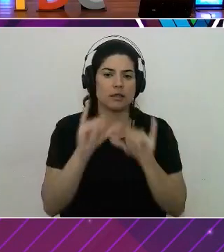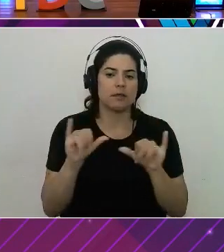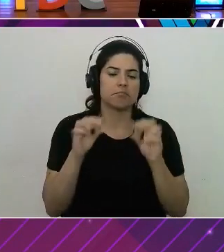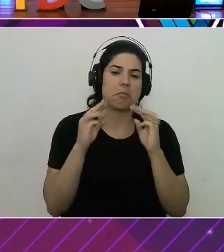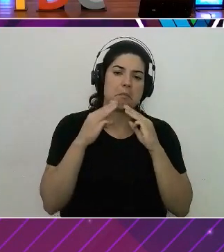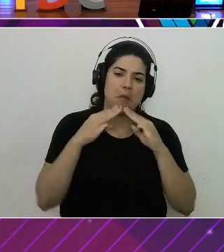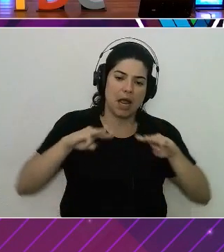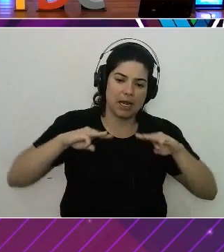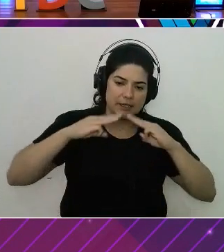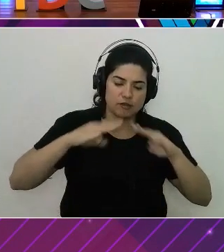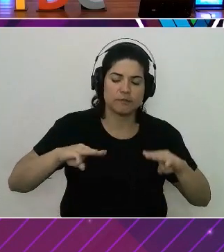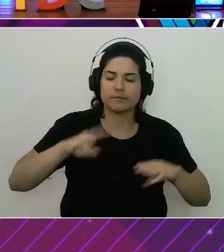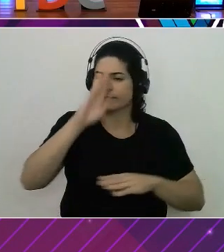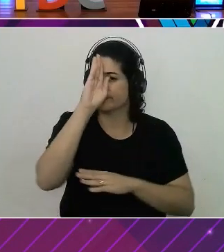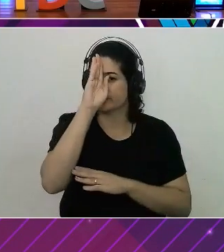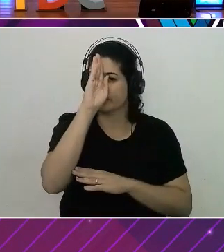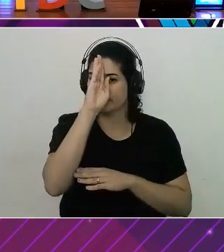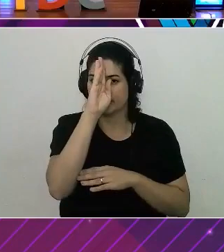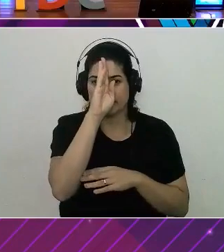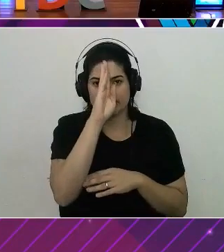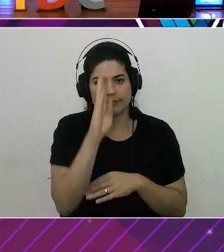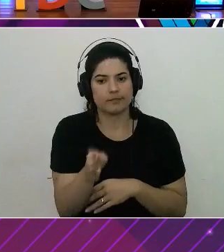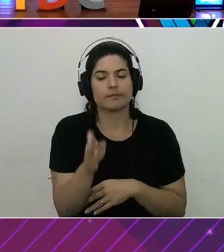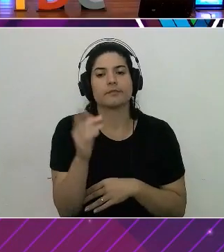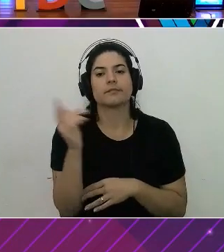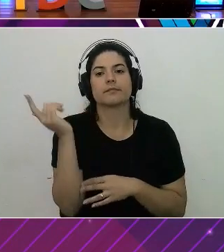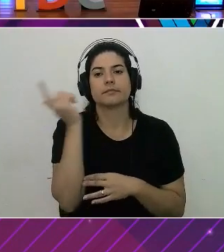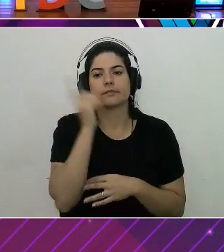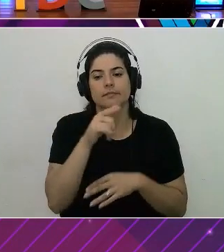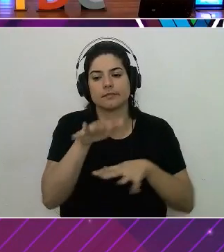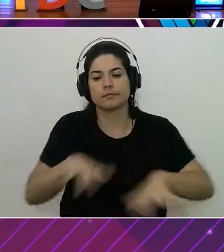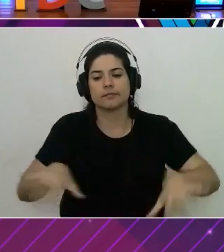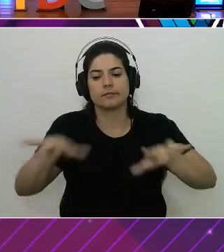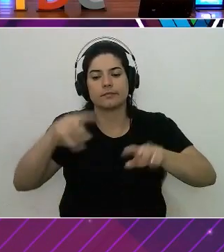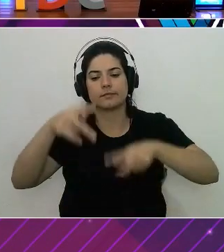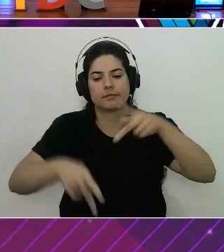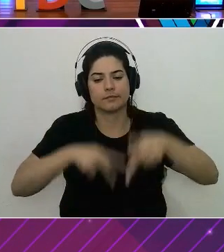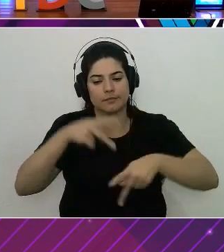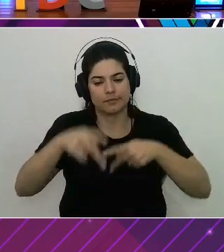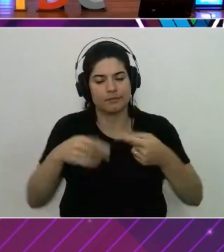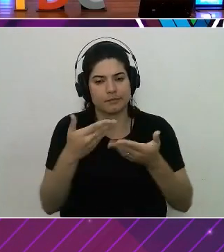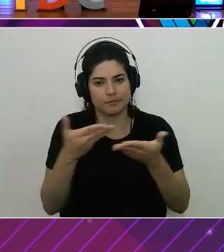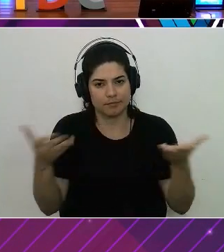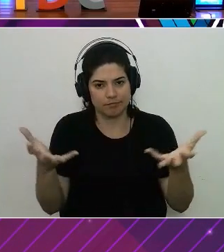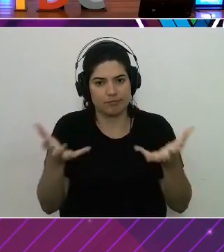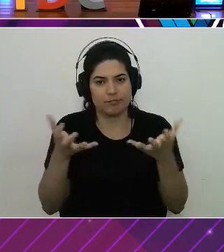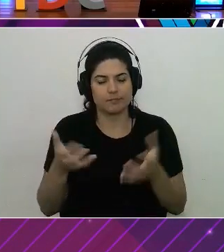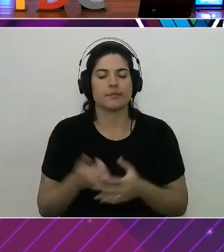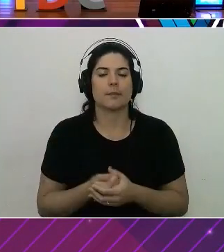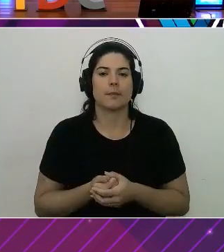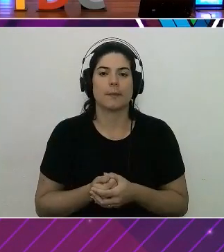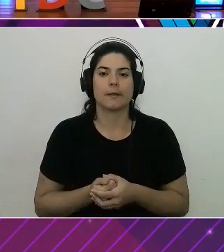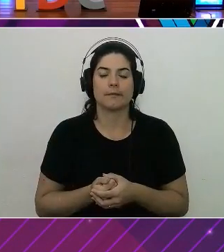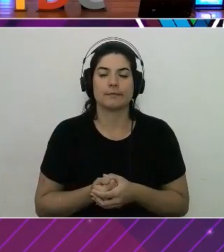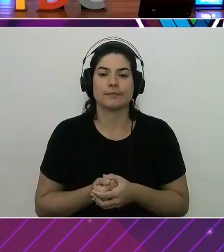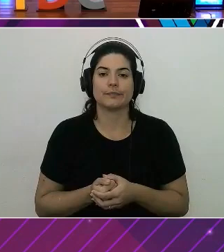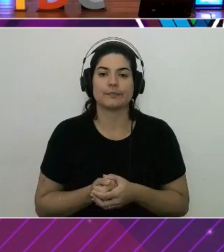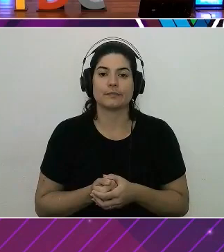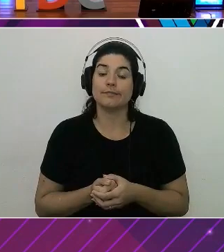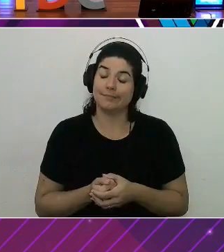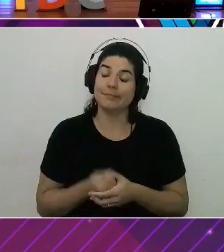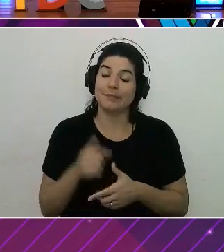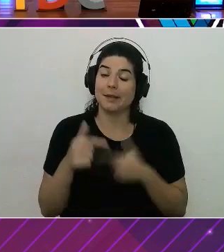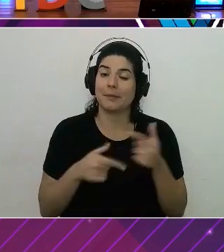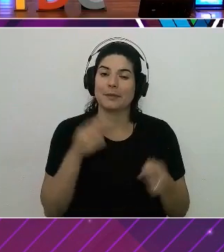totalmente direcionada para o público-alvo, para o público que eles querem atender. Tá? Então, é um trabalho bem legal que a gente está fazendo